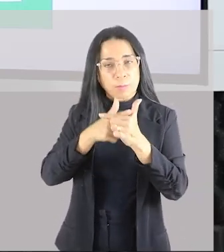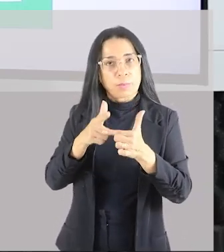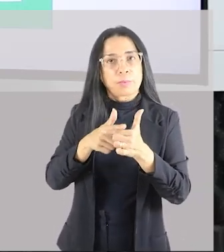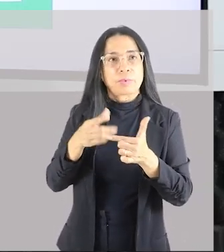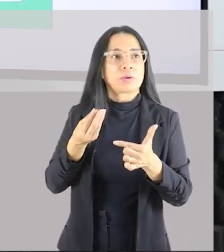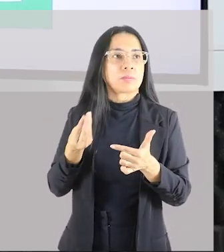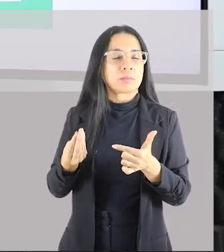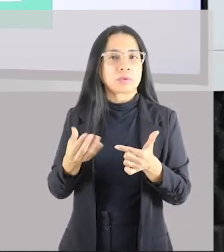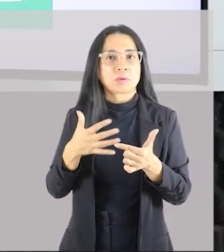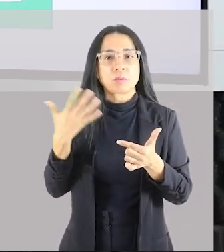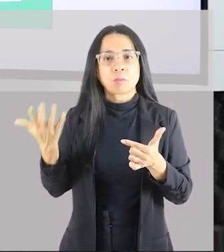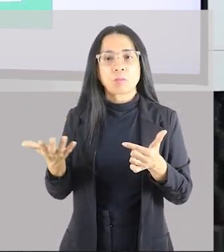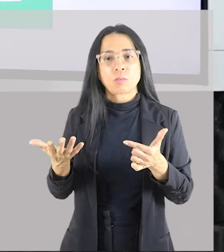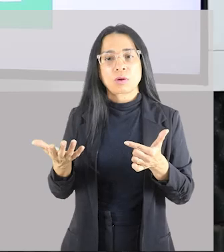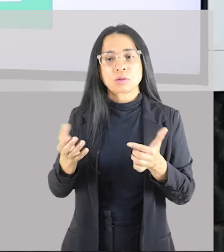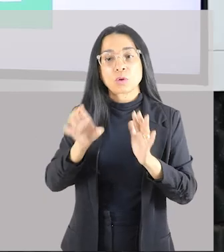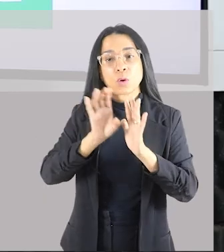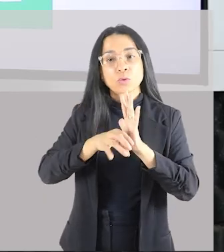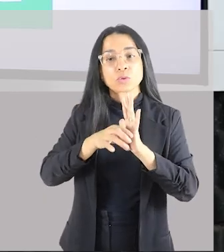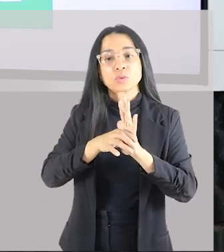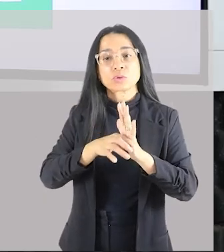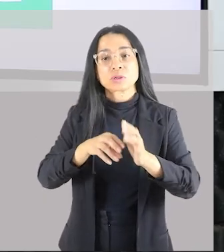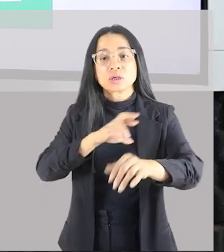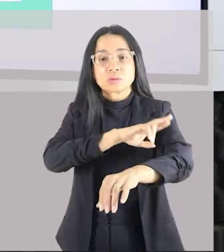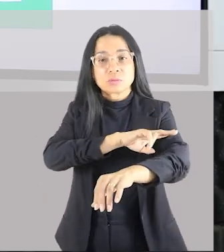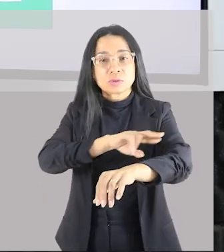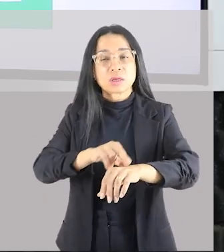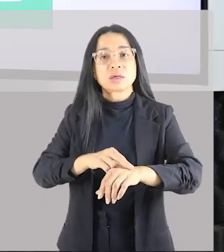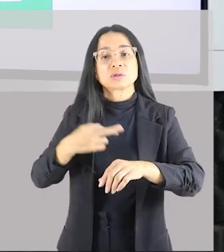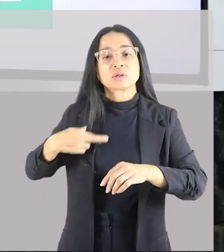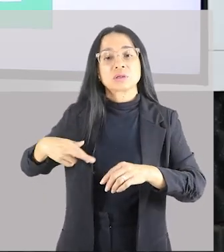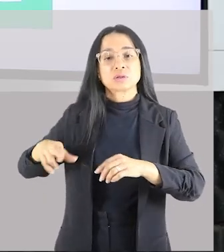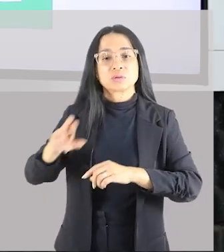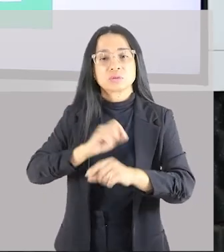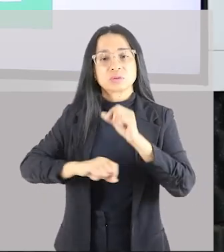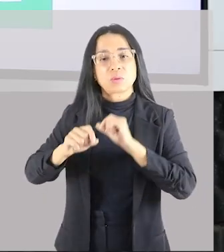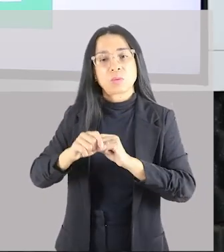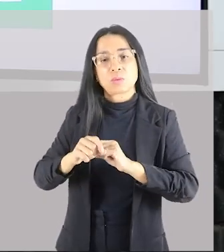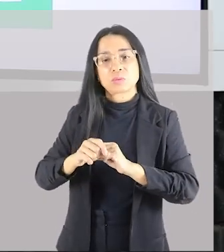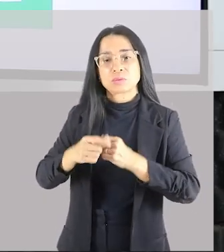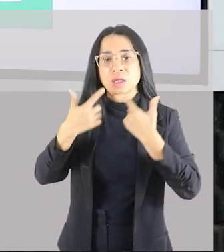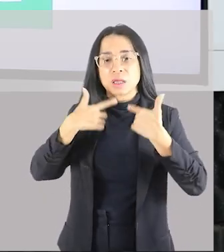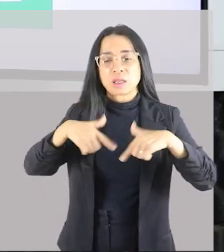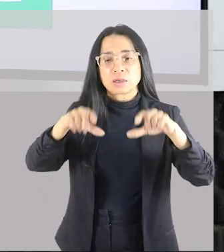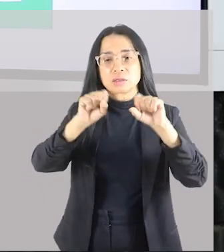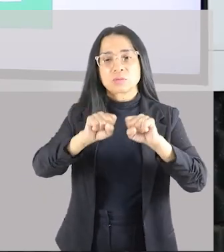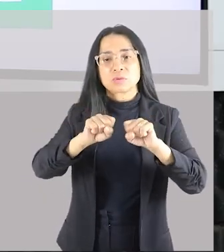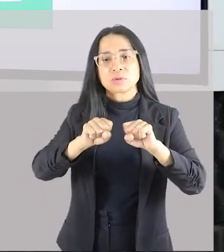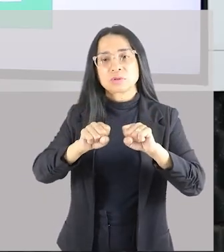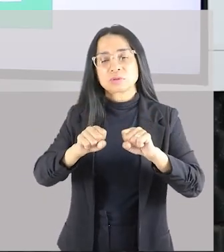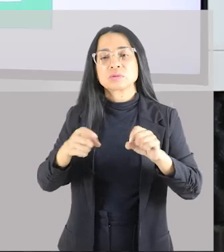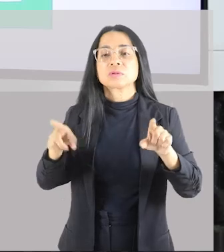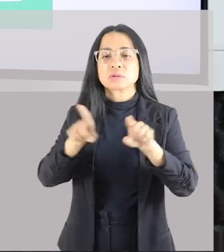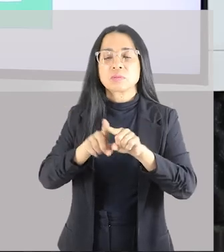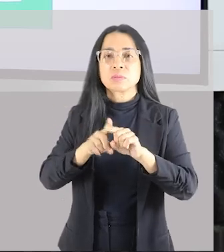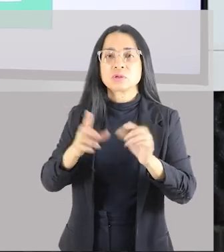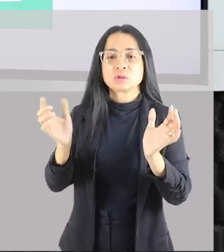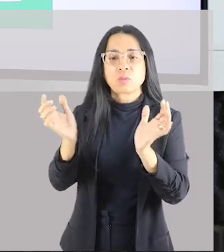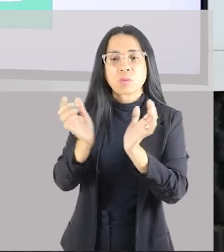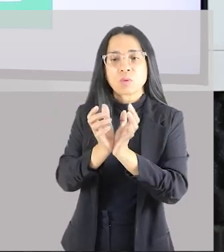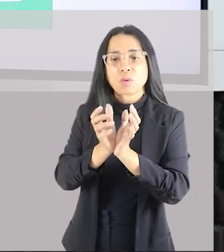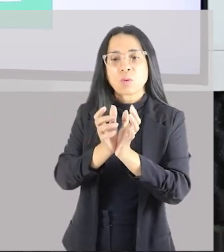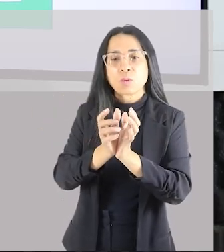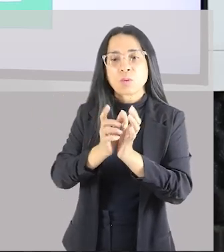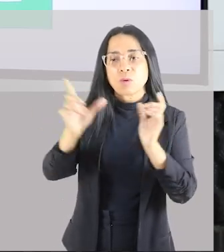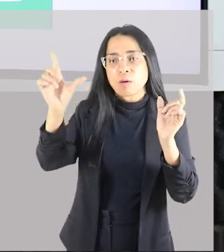quanto aos seus conceitos étnicos, religiosos, numéricos e linguísticos. São grupos em inferioridade numérica. Não é